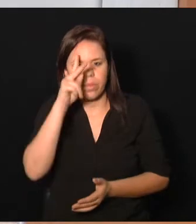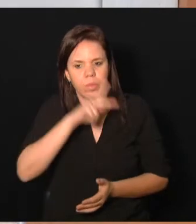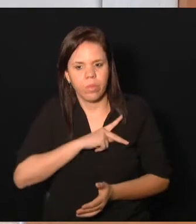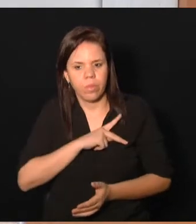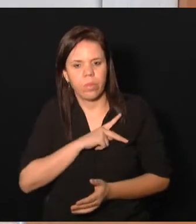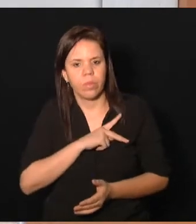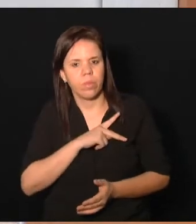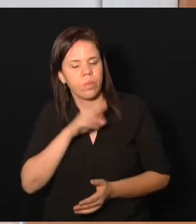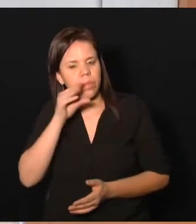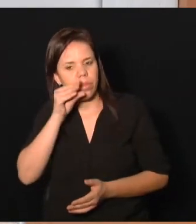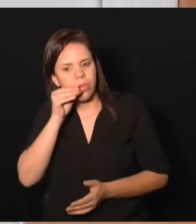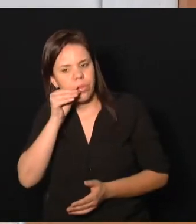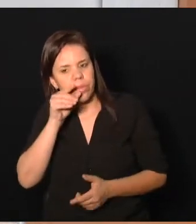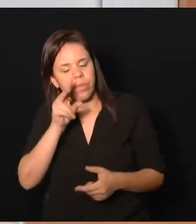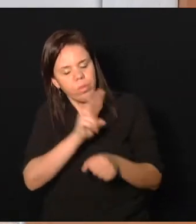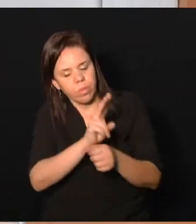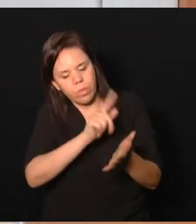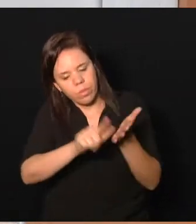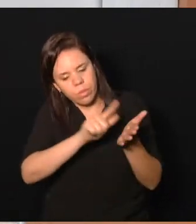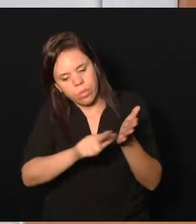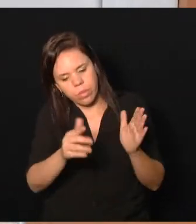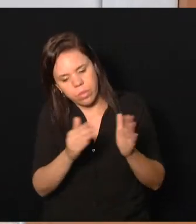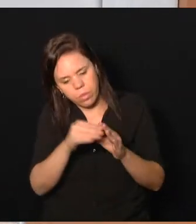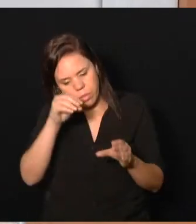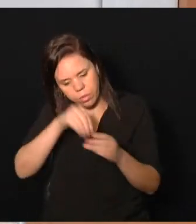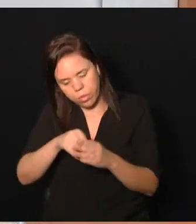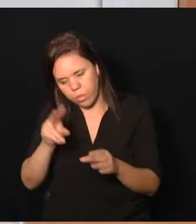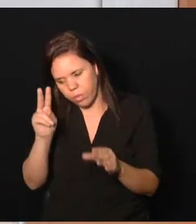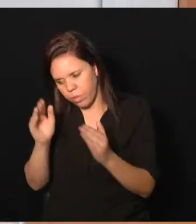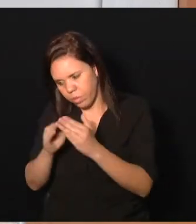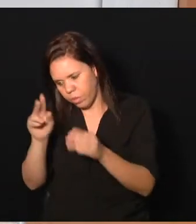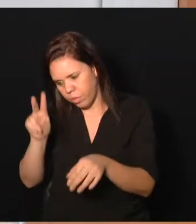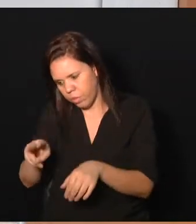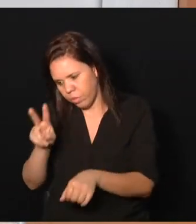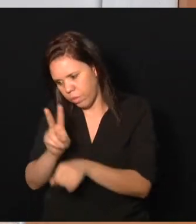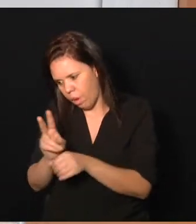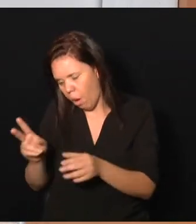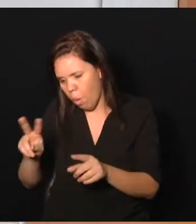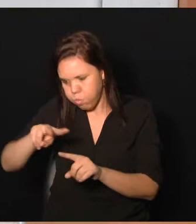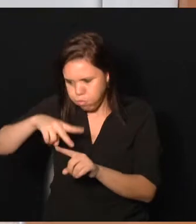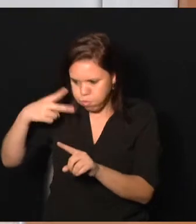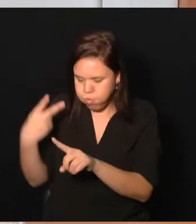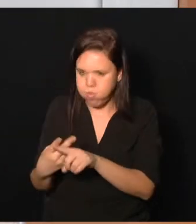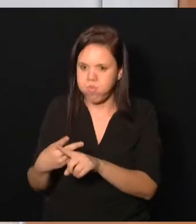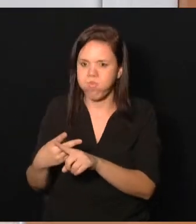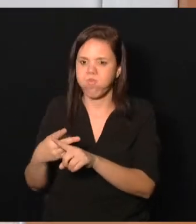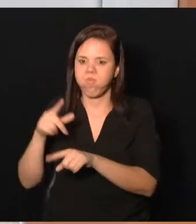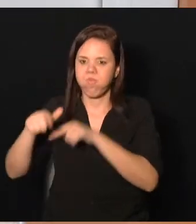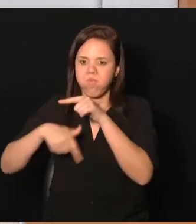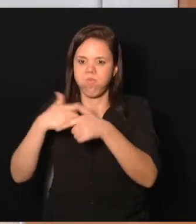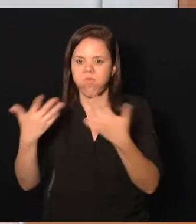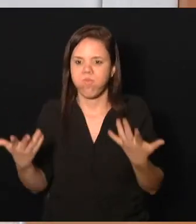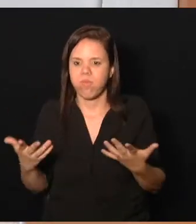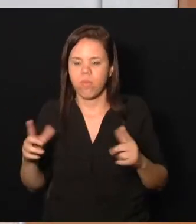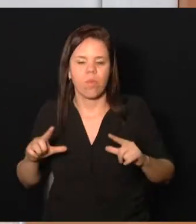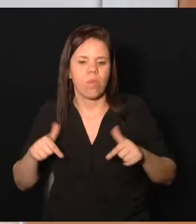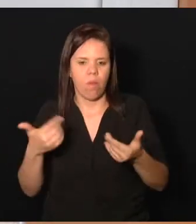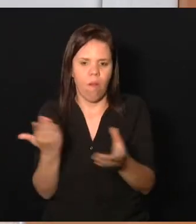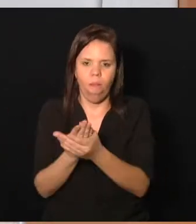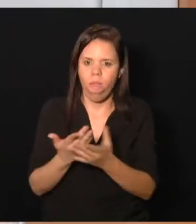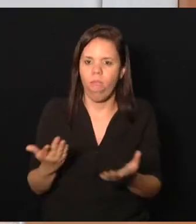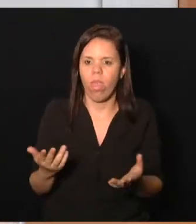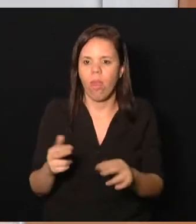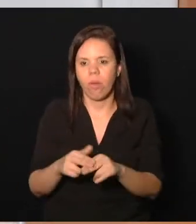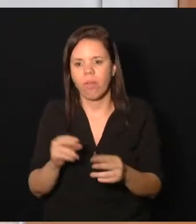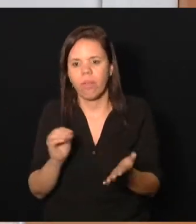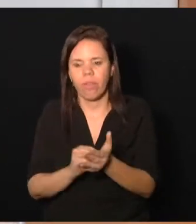empregada doméstica que está ali dentro da residência, daí há uma acumulação de funções, uma ação trabalhista pela